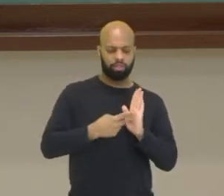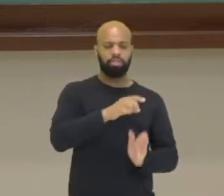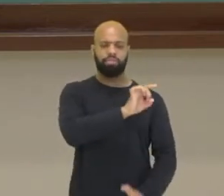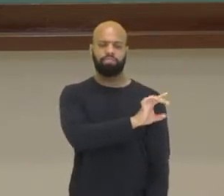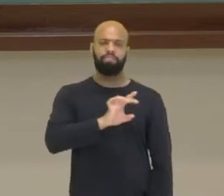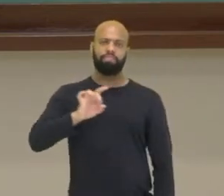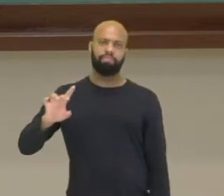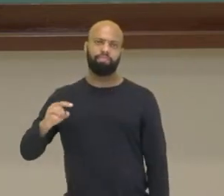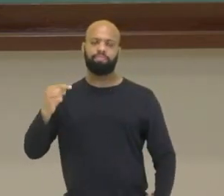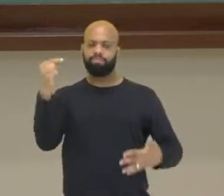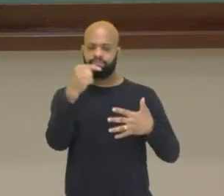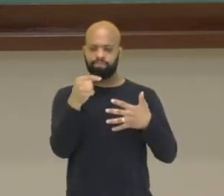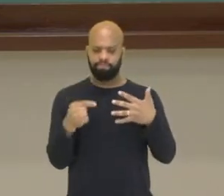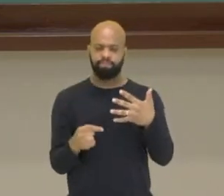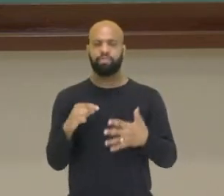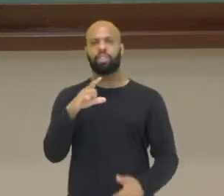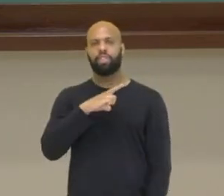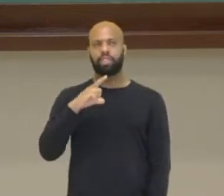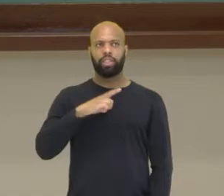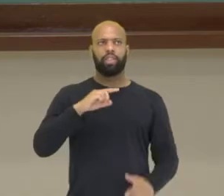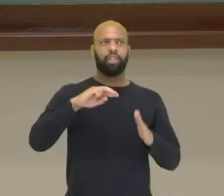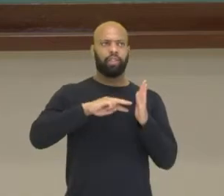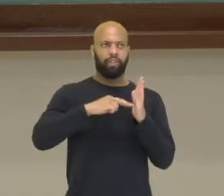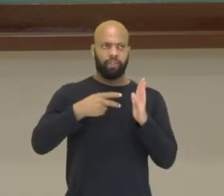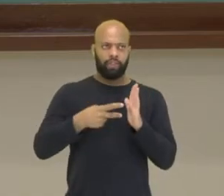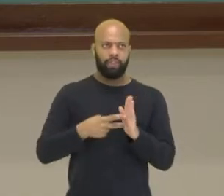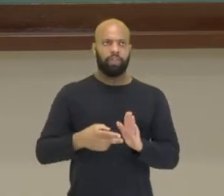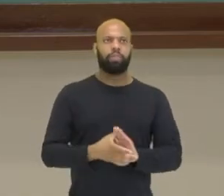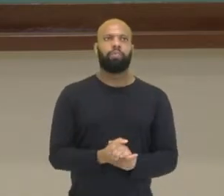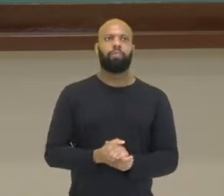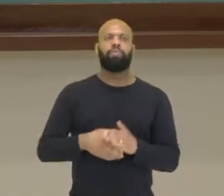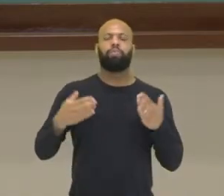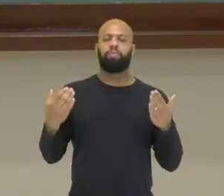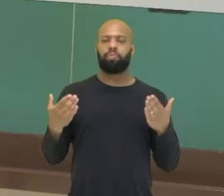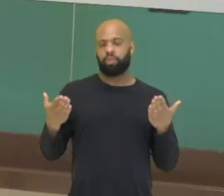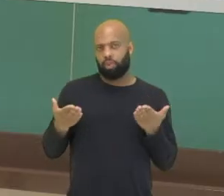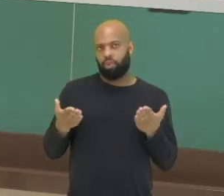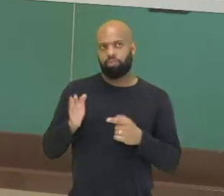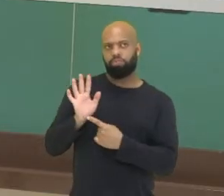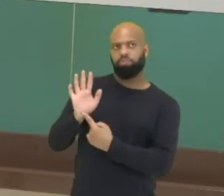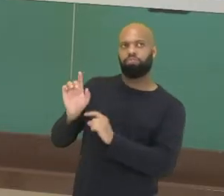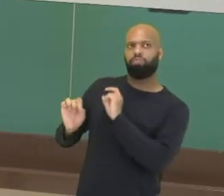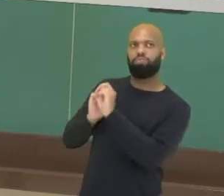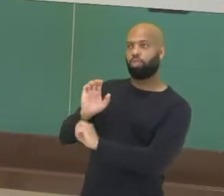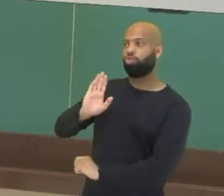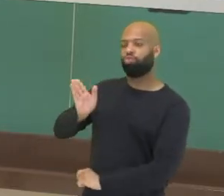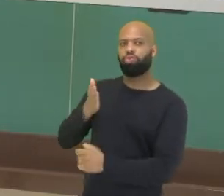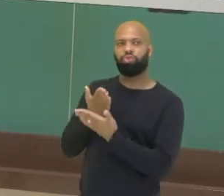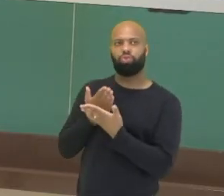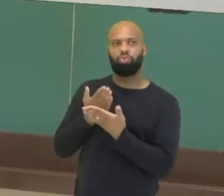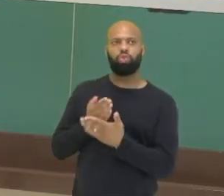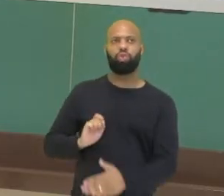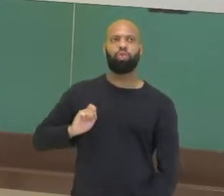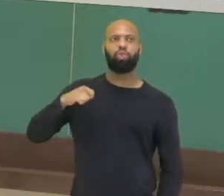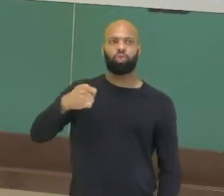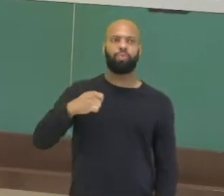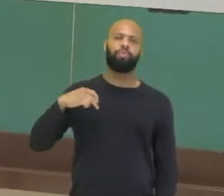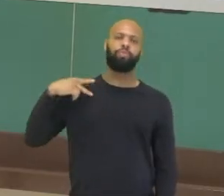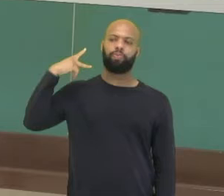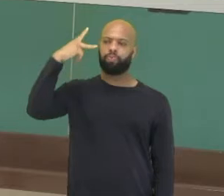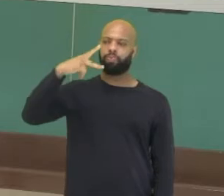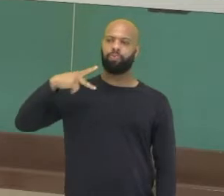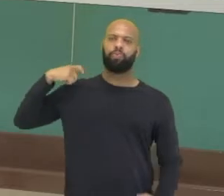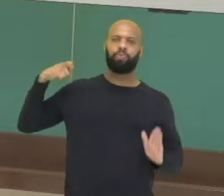um desses elementos possui um significado. Lembrando um pouquinho, né, a gente já trabalhou a questão da